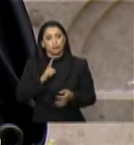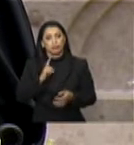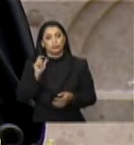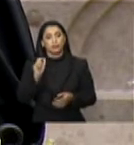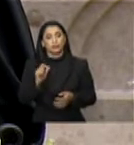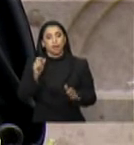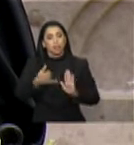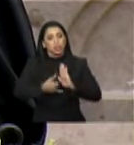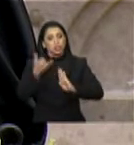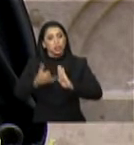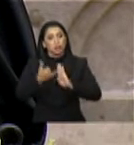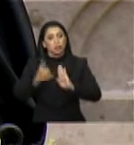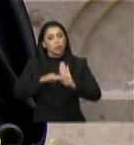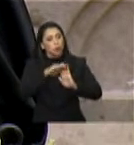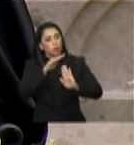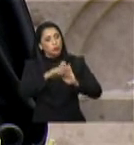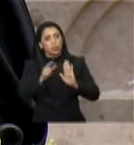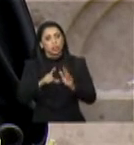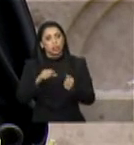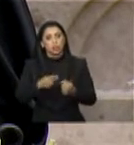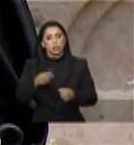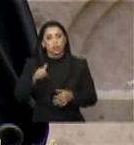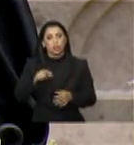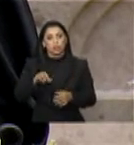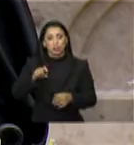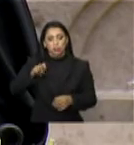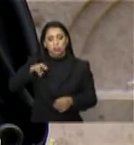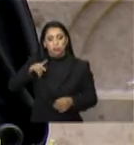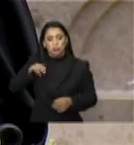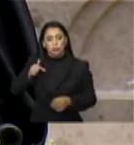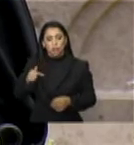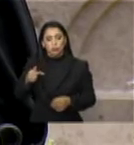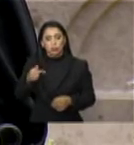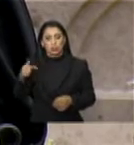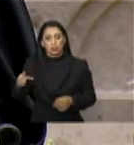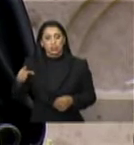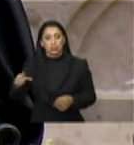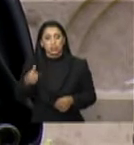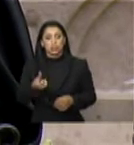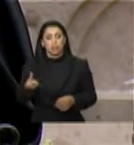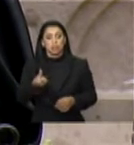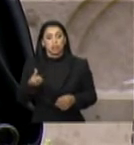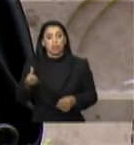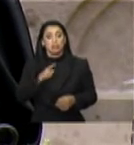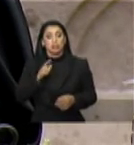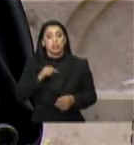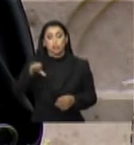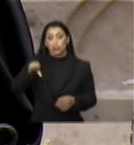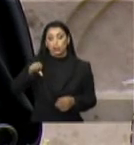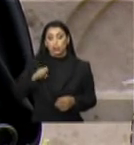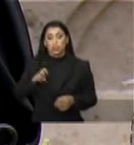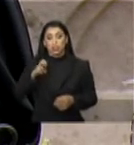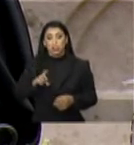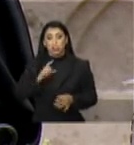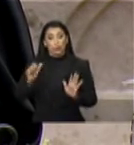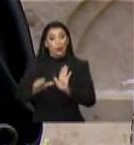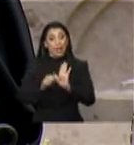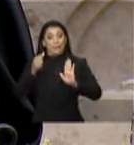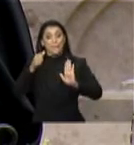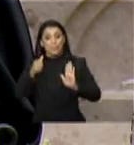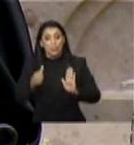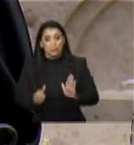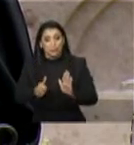gerador da lei 8.76 de 95 é a